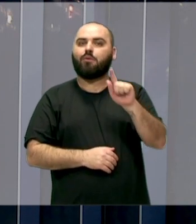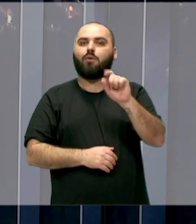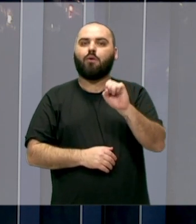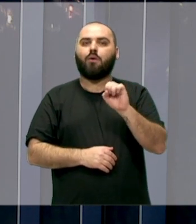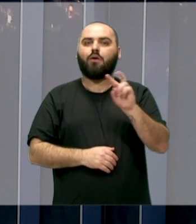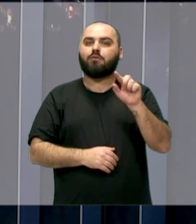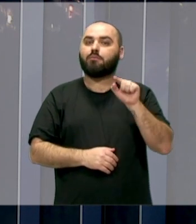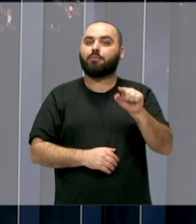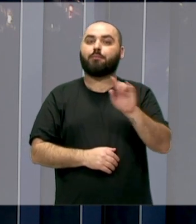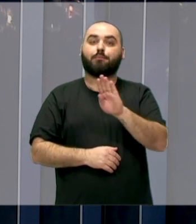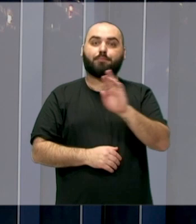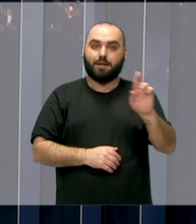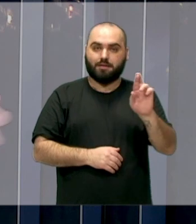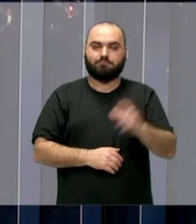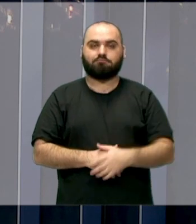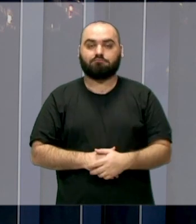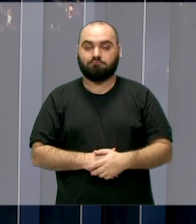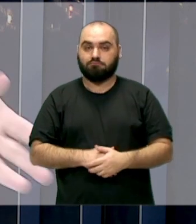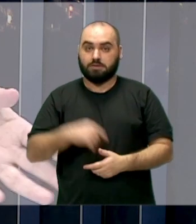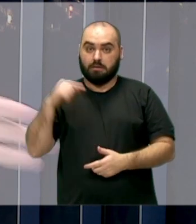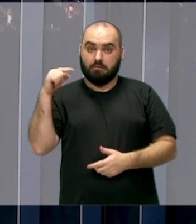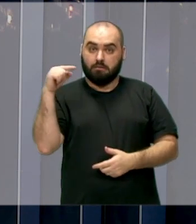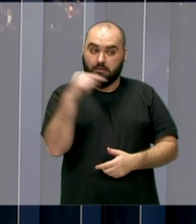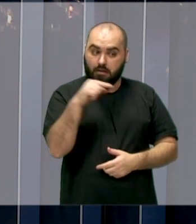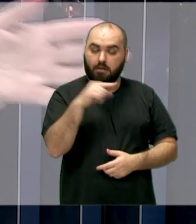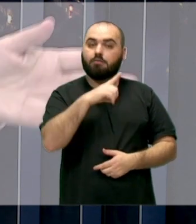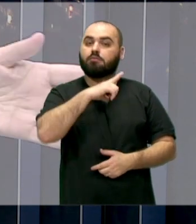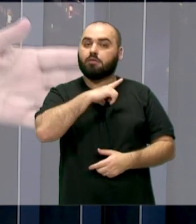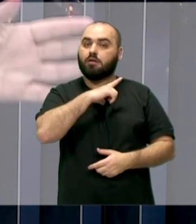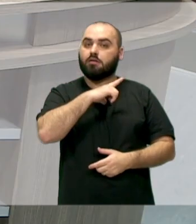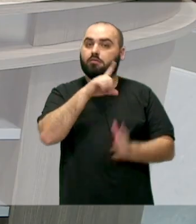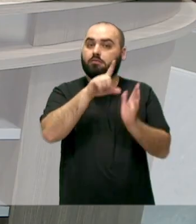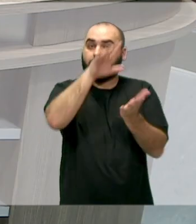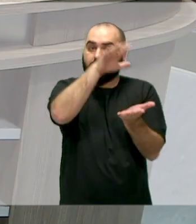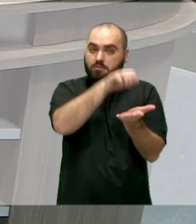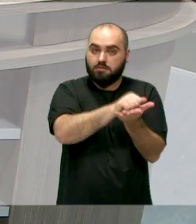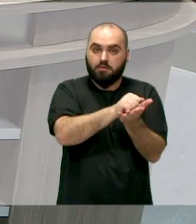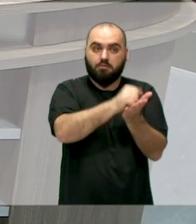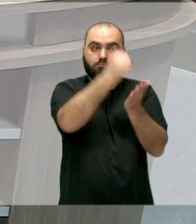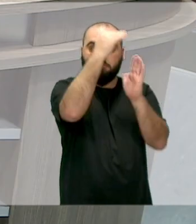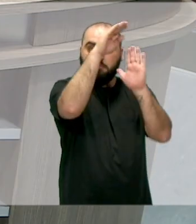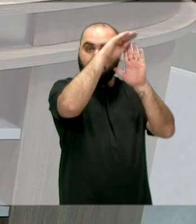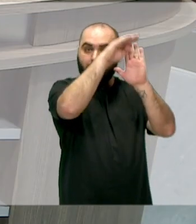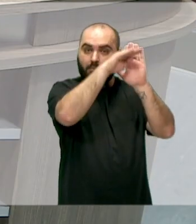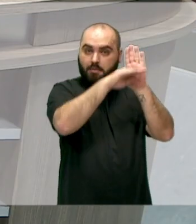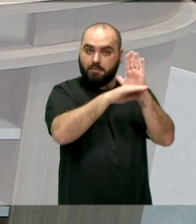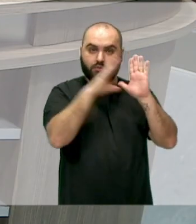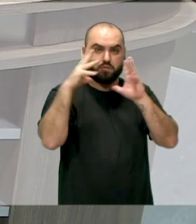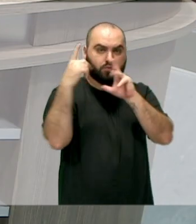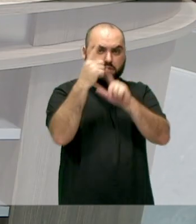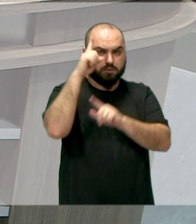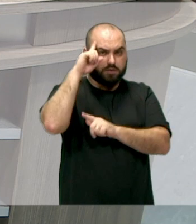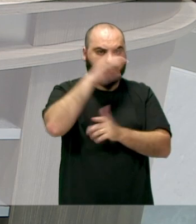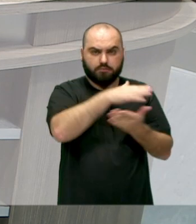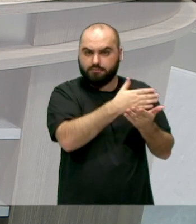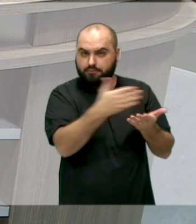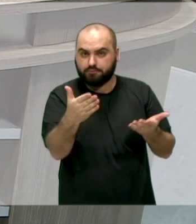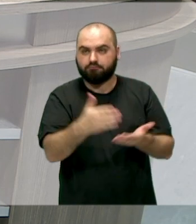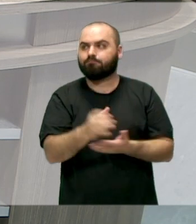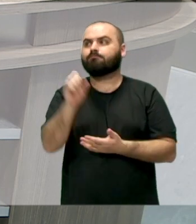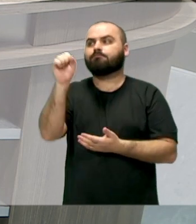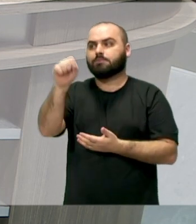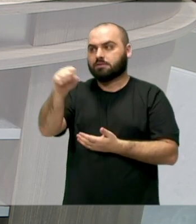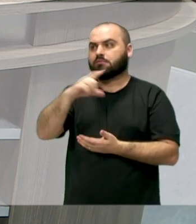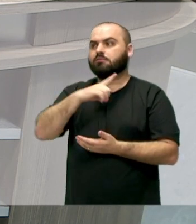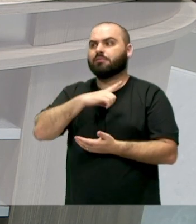fundaçãocultural.itajaí.sc.gov.br. E lá tem também, além da inscrição, tem toda a programação, tá ali, né? Tem a programação. A gente está recebendo muito questionamento